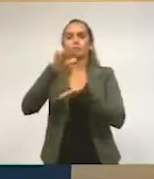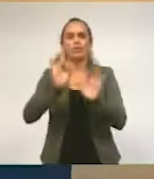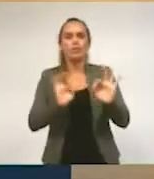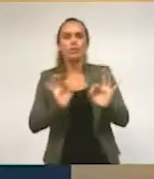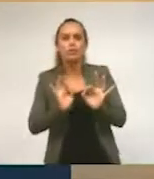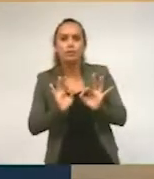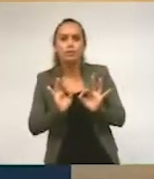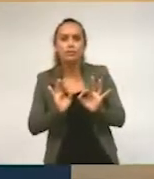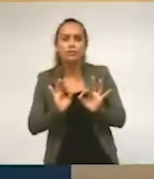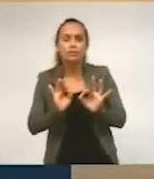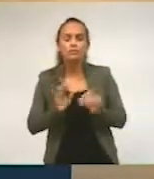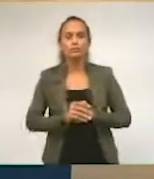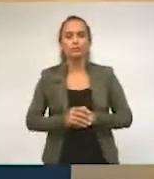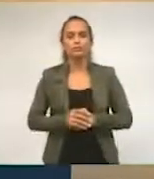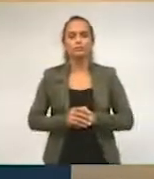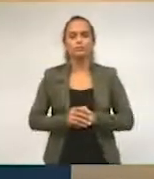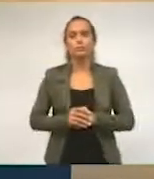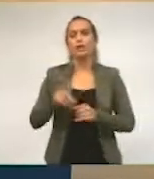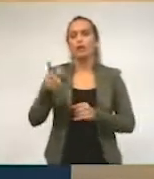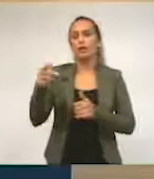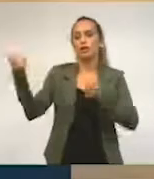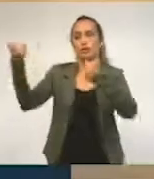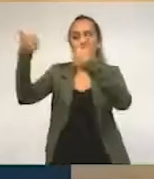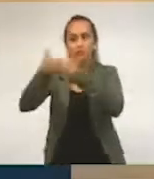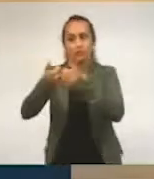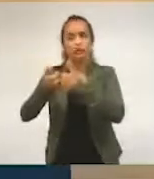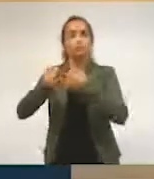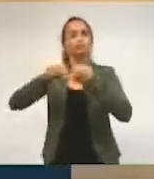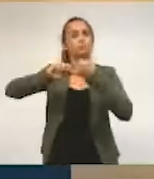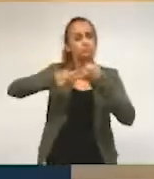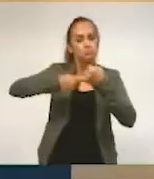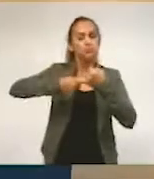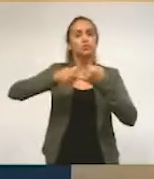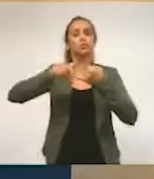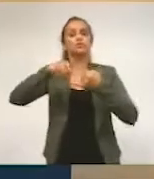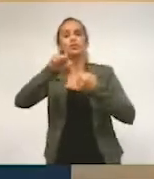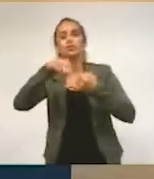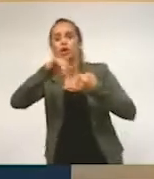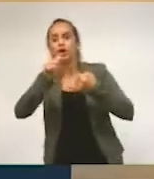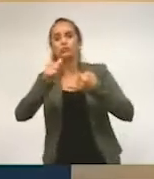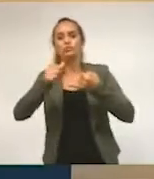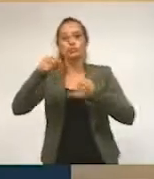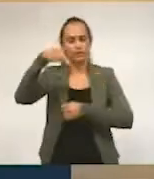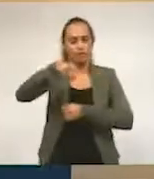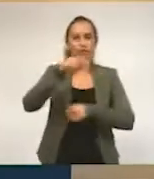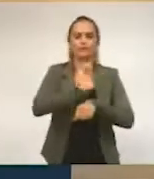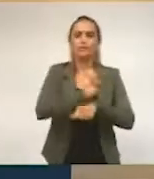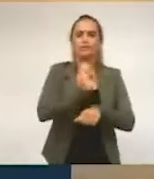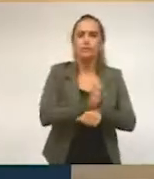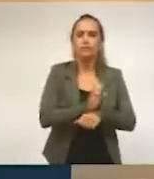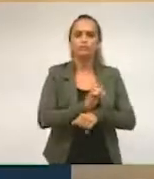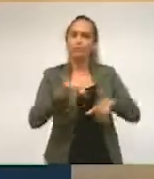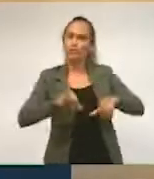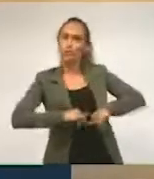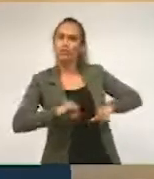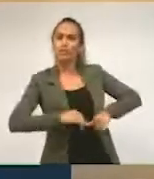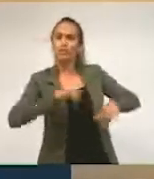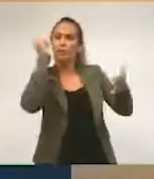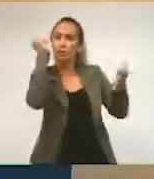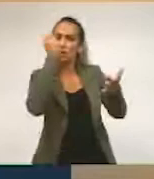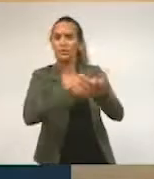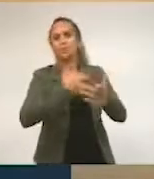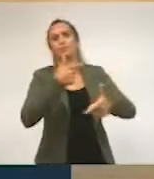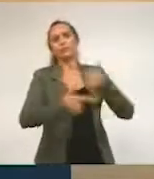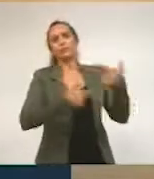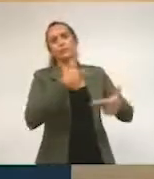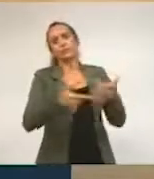produtor do Mato Grosso tá do lado do Milho tá do lado do soja e nossos produtores aqui no estado de sofrendo pagando